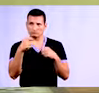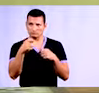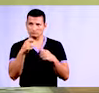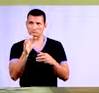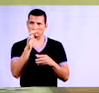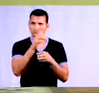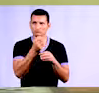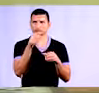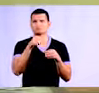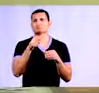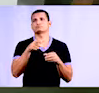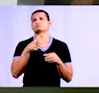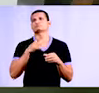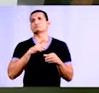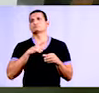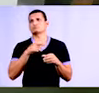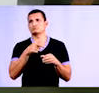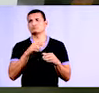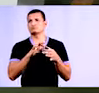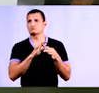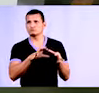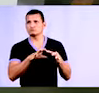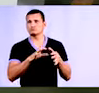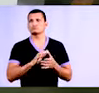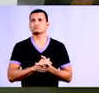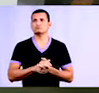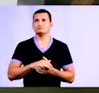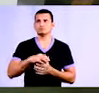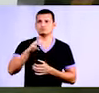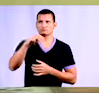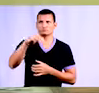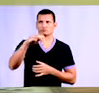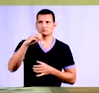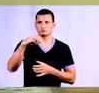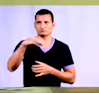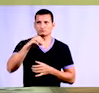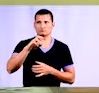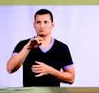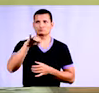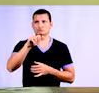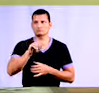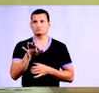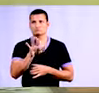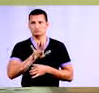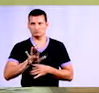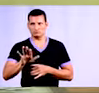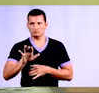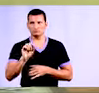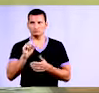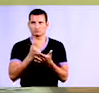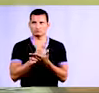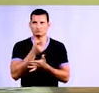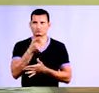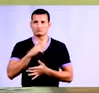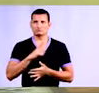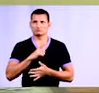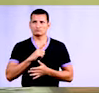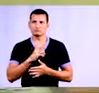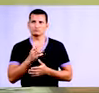ali disponível. Mais pertinho. No caso da memória virtual, o que acontece? Você tem uma